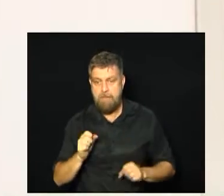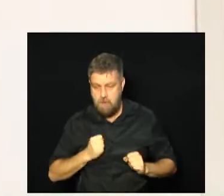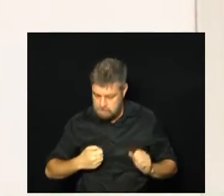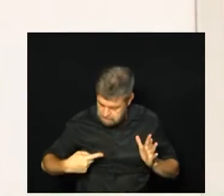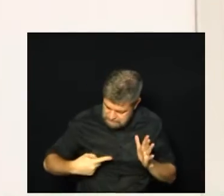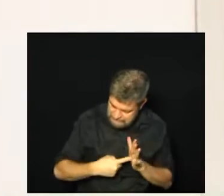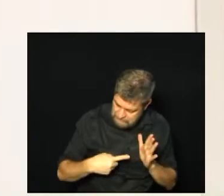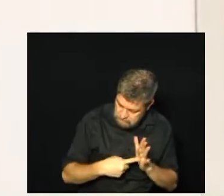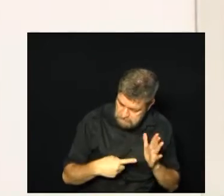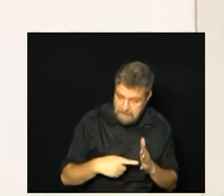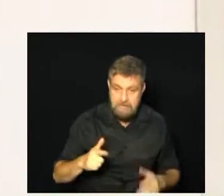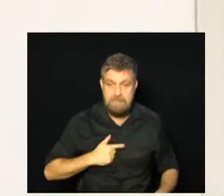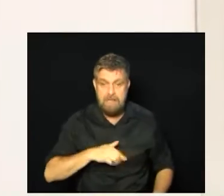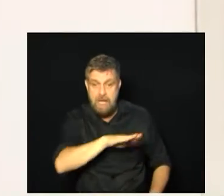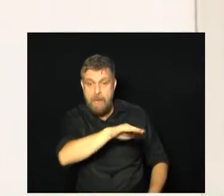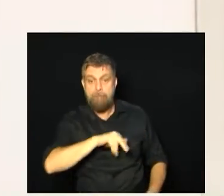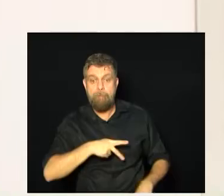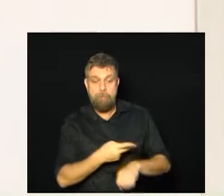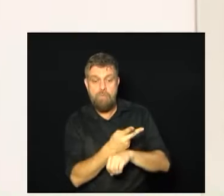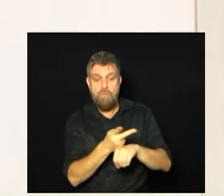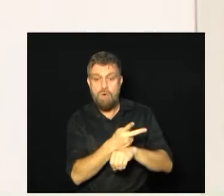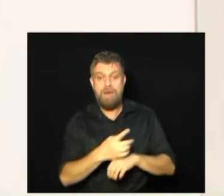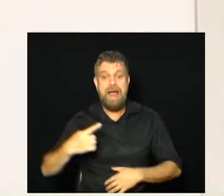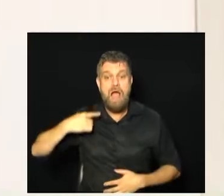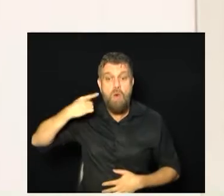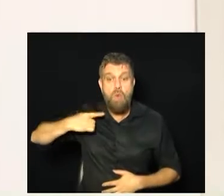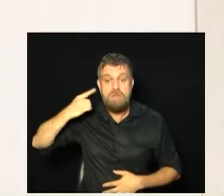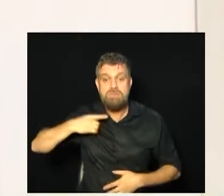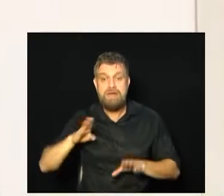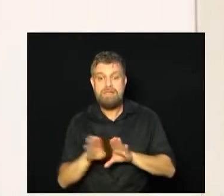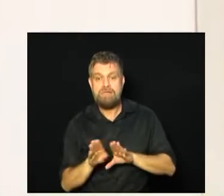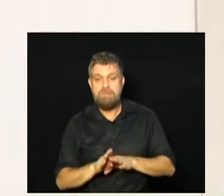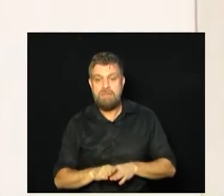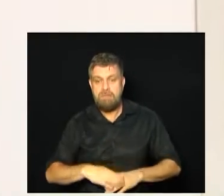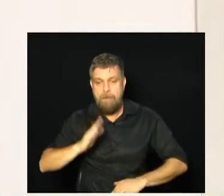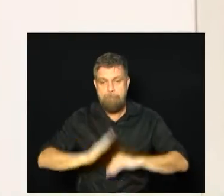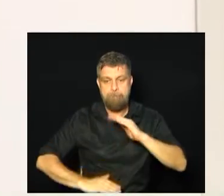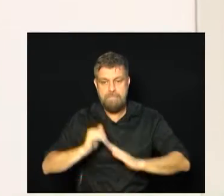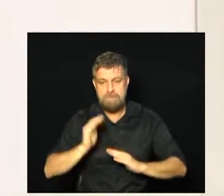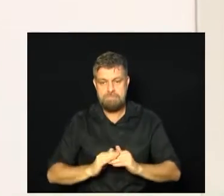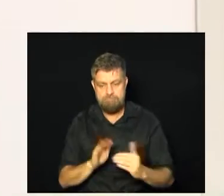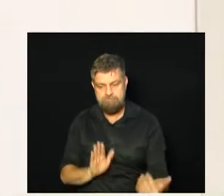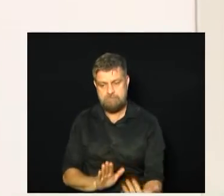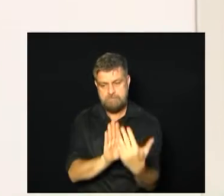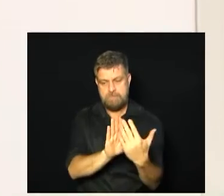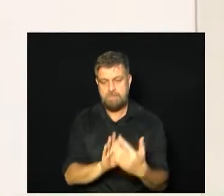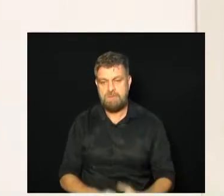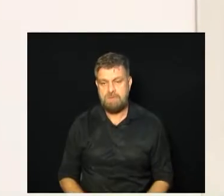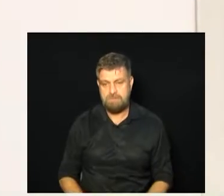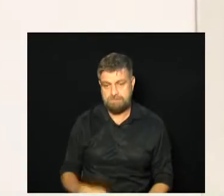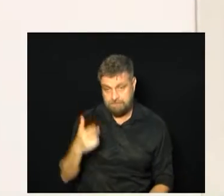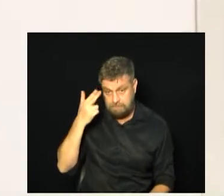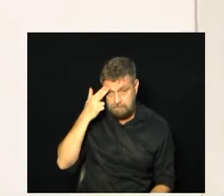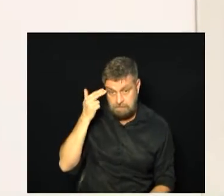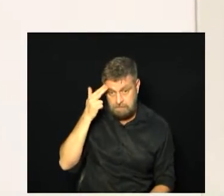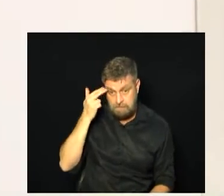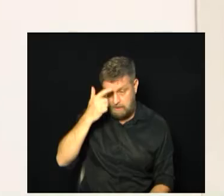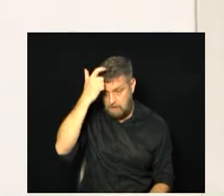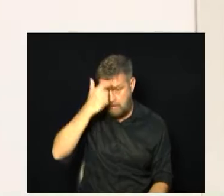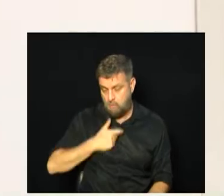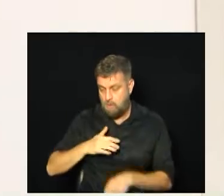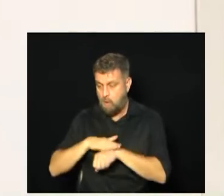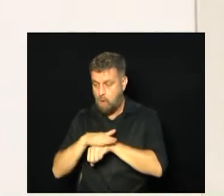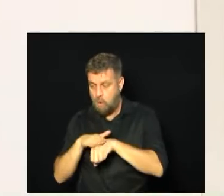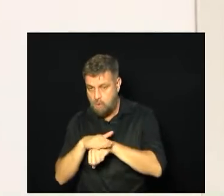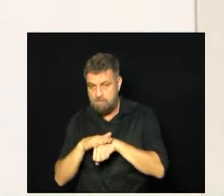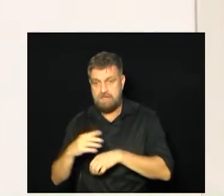procurar a autoridade pública ou um advogado para tomar as medidas cabíveis. Bom, já, Gabriel Castro, eu volto a conversar com a